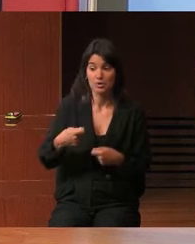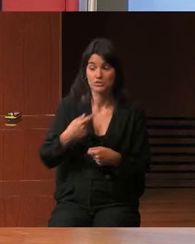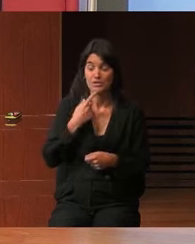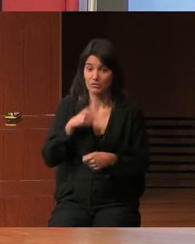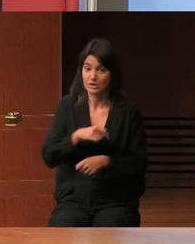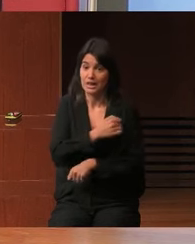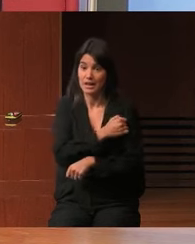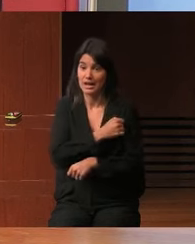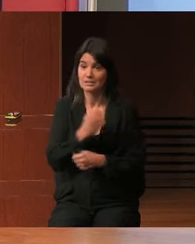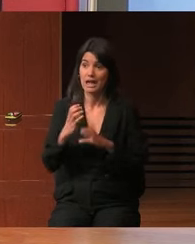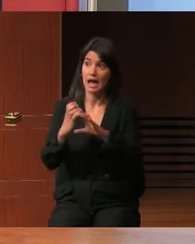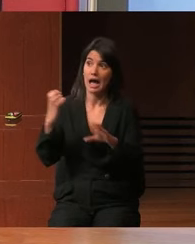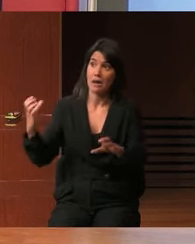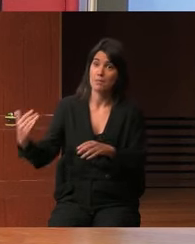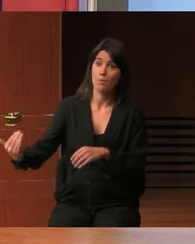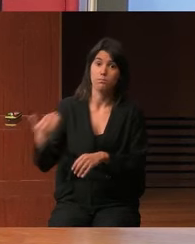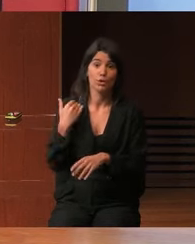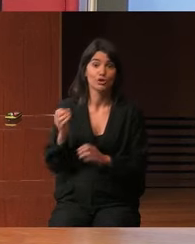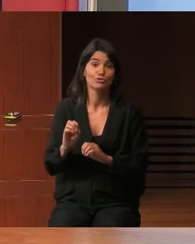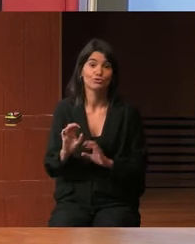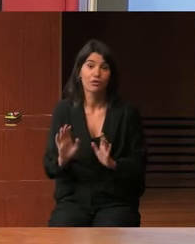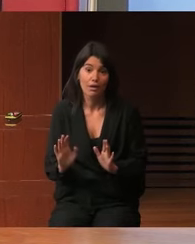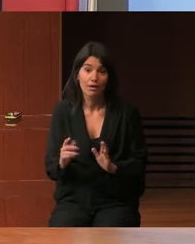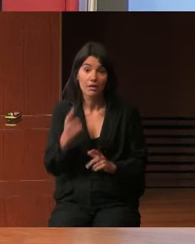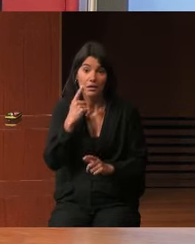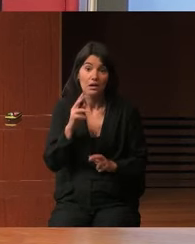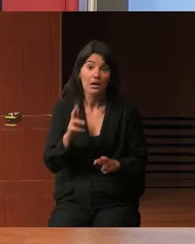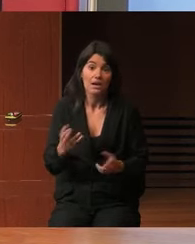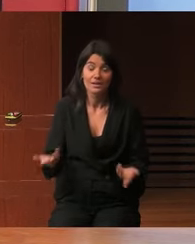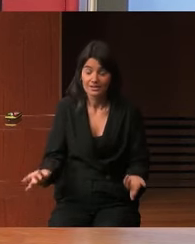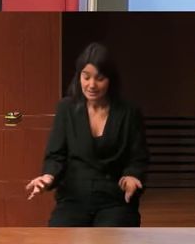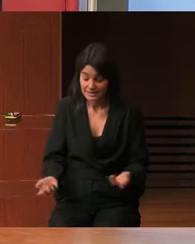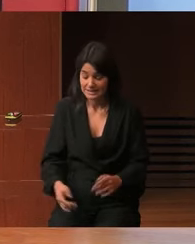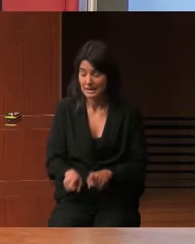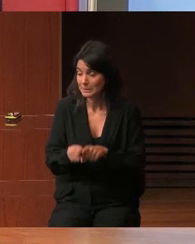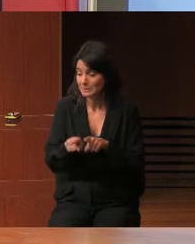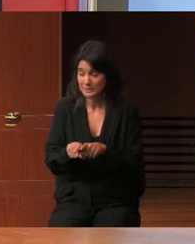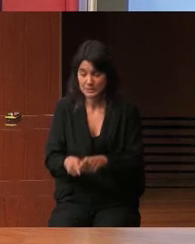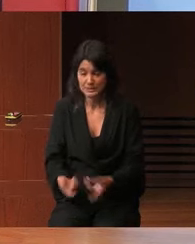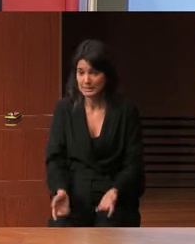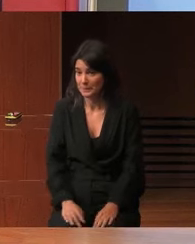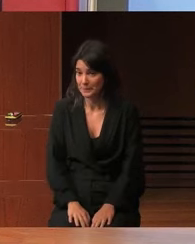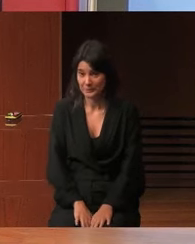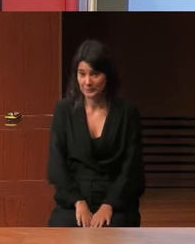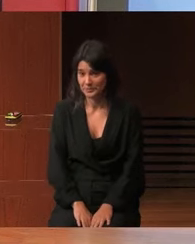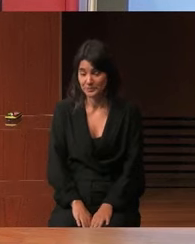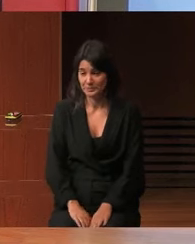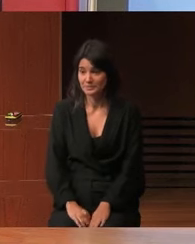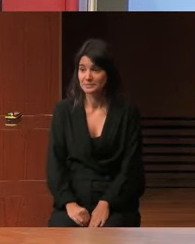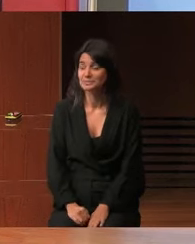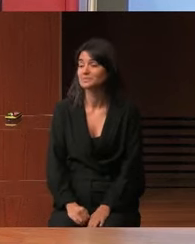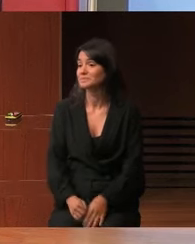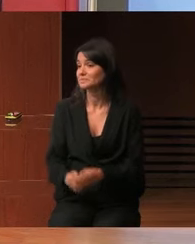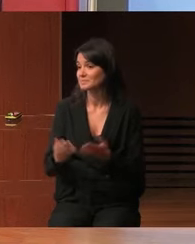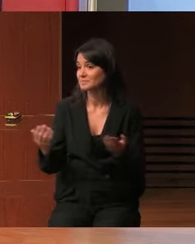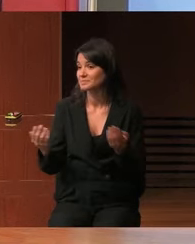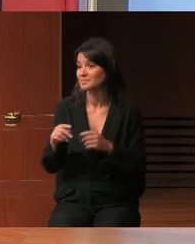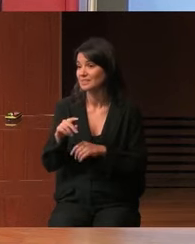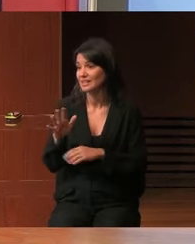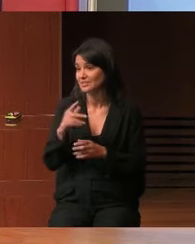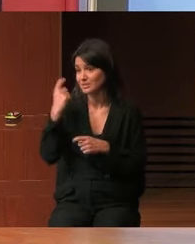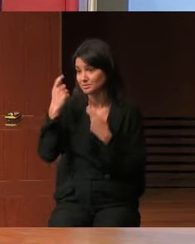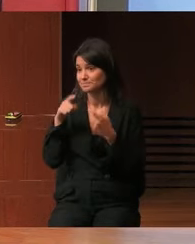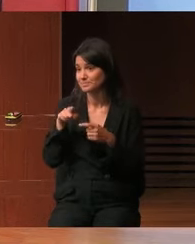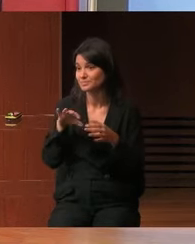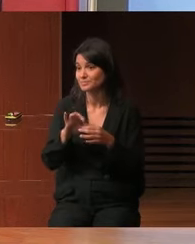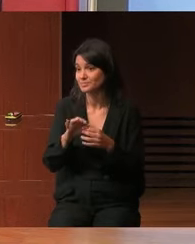não nos passa um caminhão de tiro por cima. Não é? Portanto, é a mesma coisa. E pensando talvez nesta questão